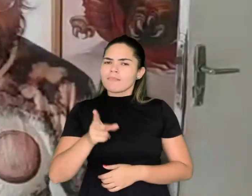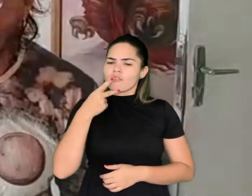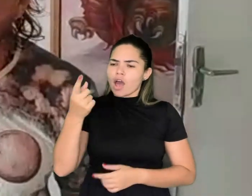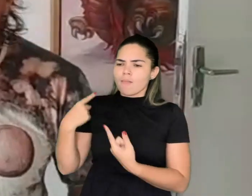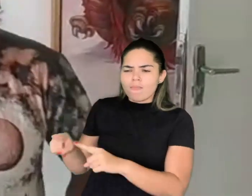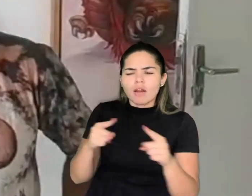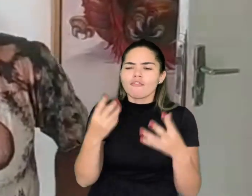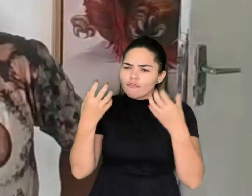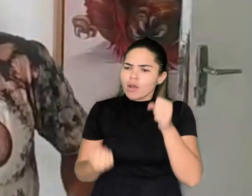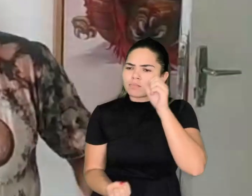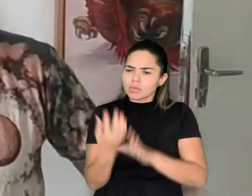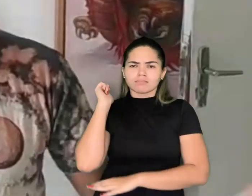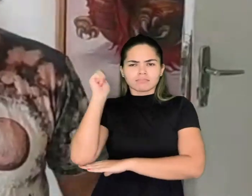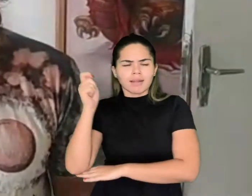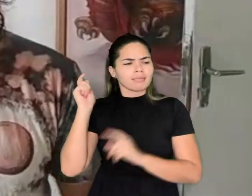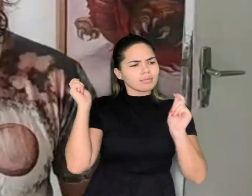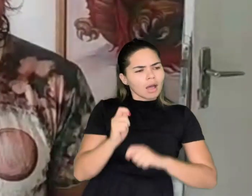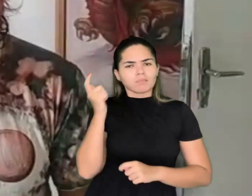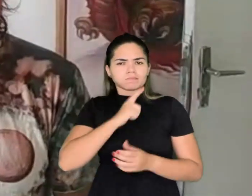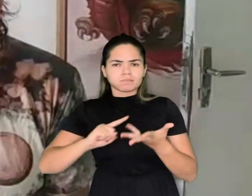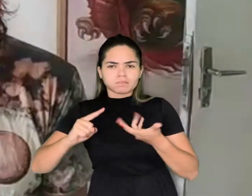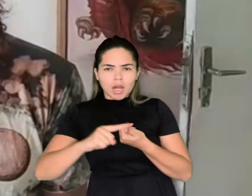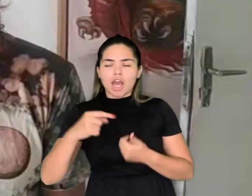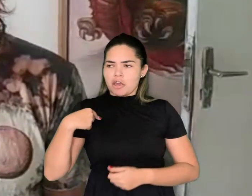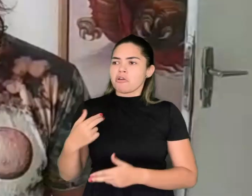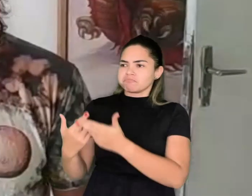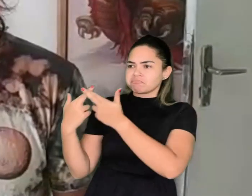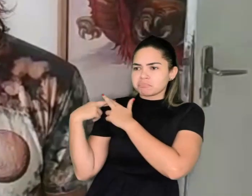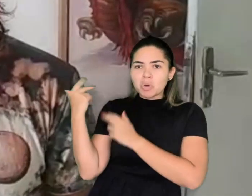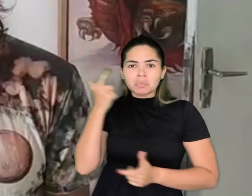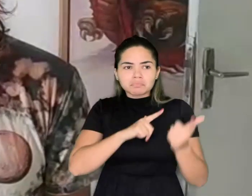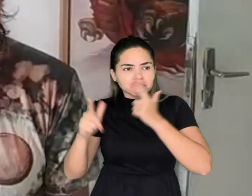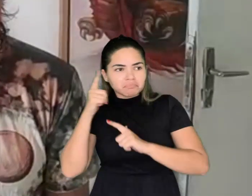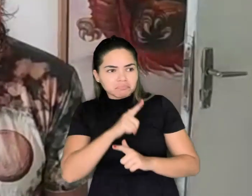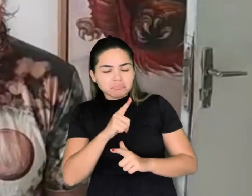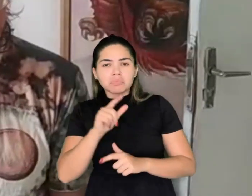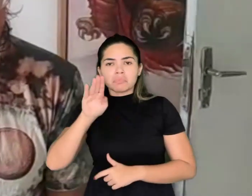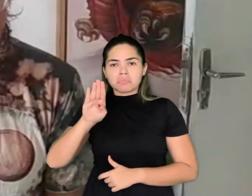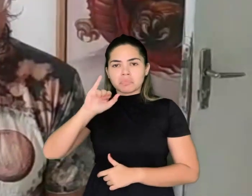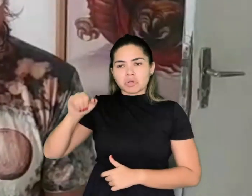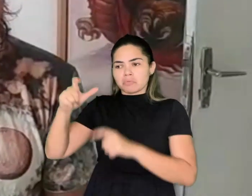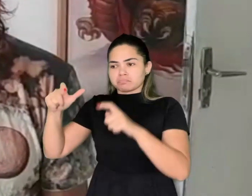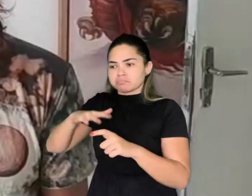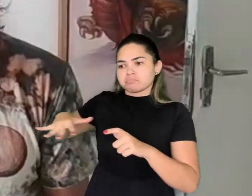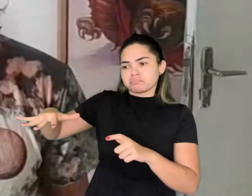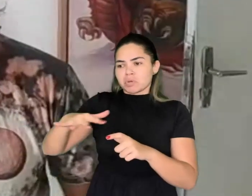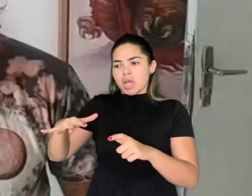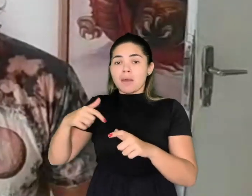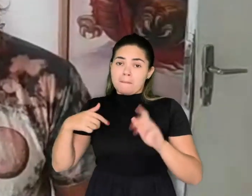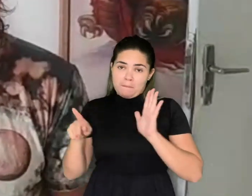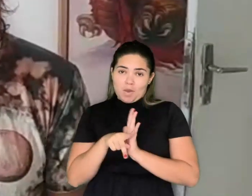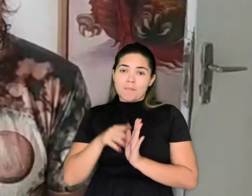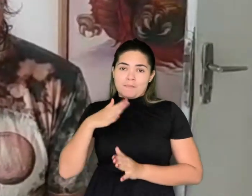ó, vamos criar o maracatu, isso aqui dá para fazer e tal. E aí eu dominei, realmente, na São Bom Jardim, foi